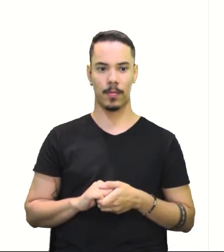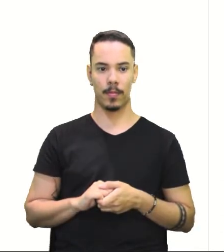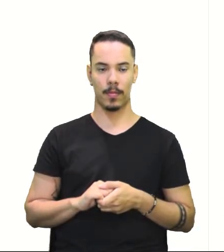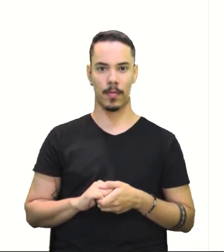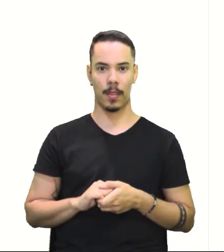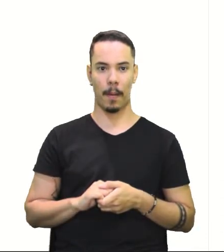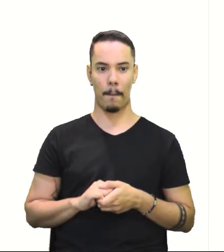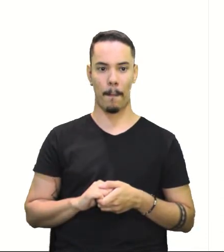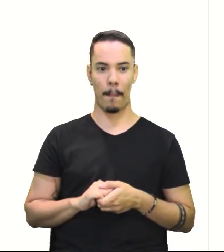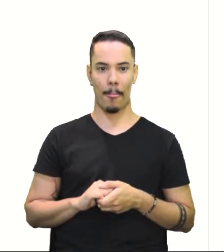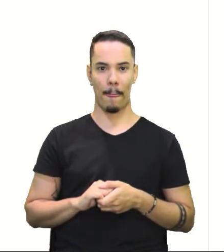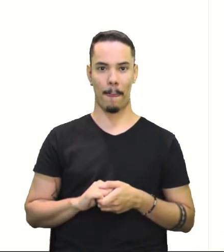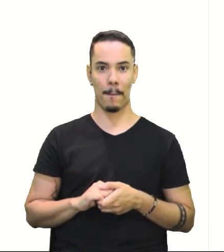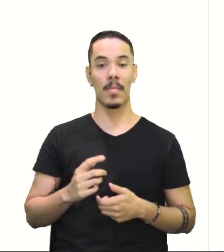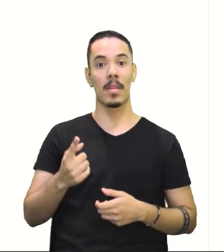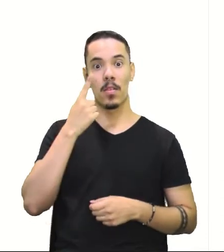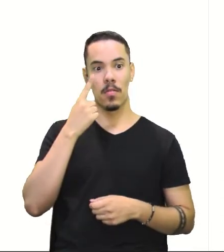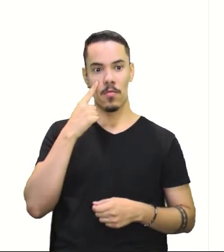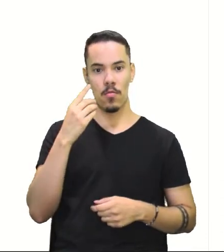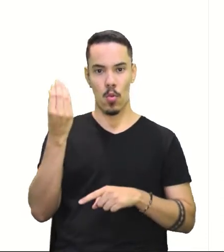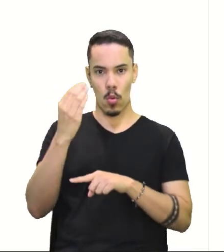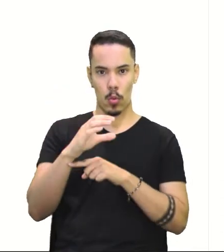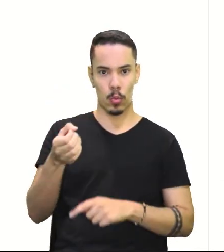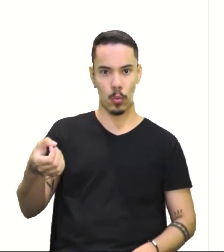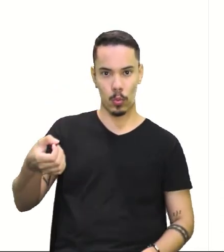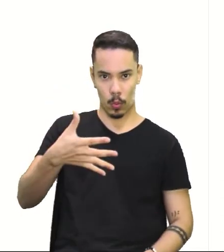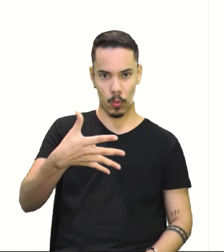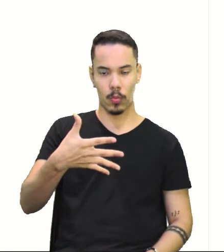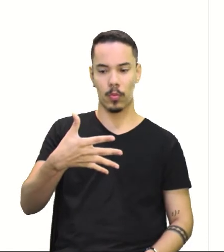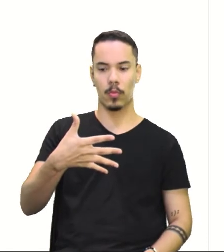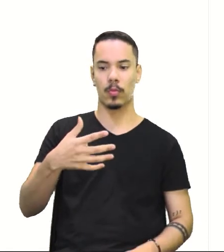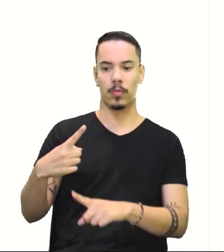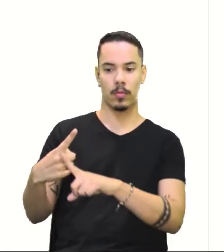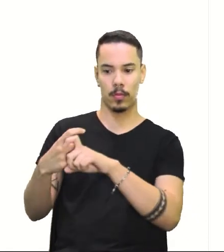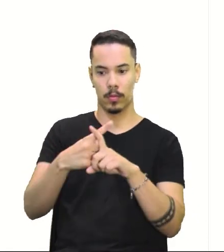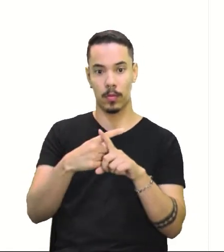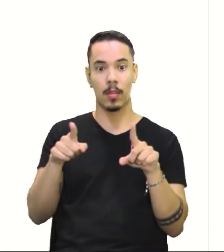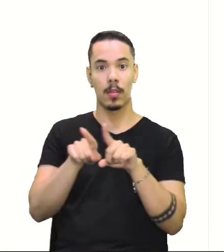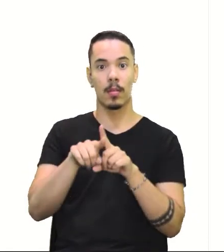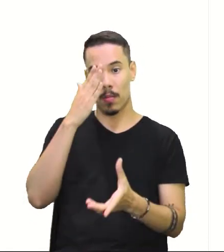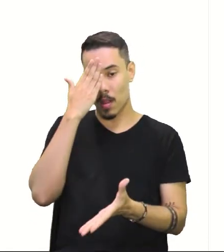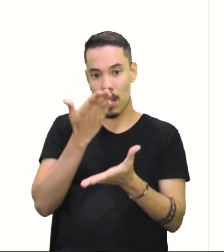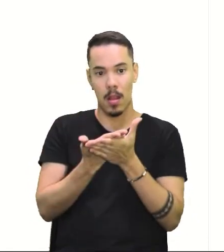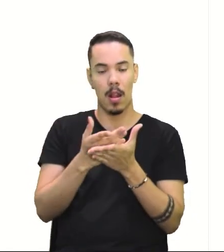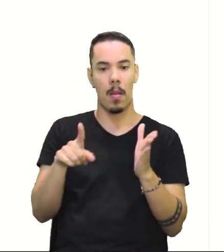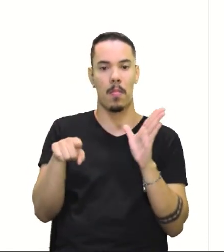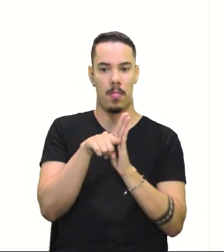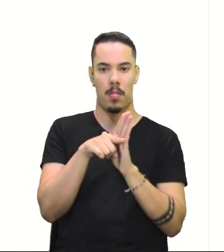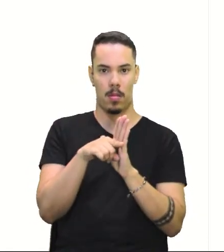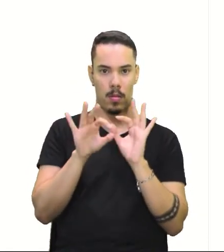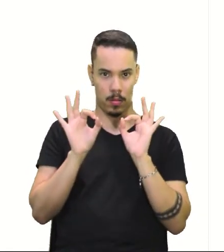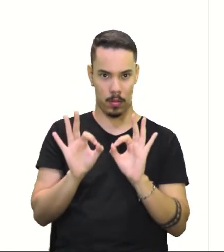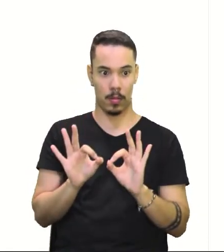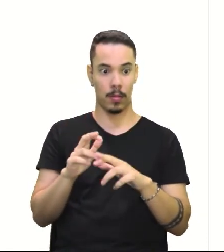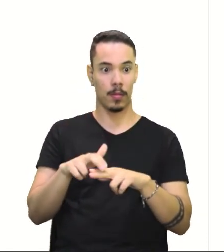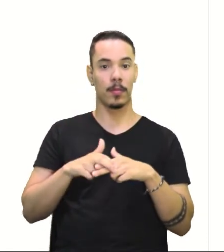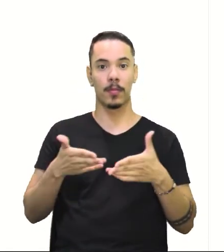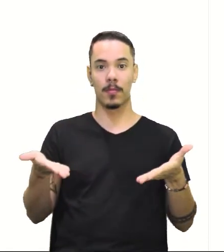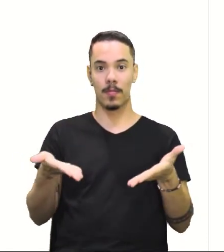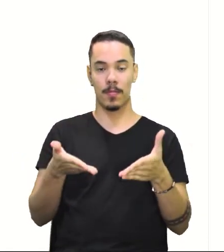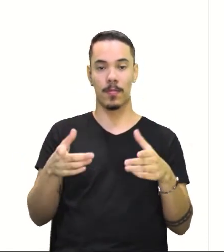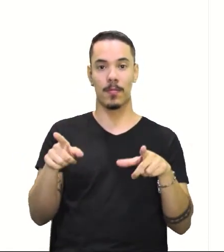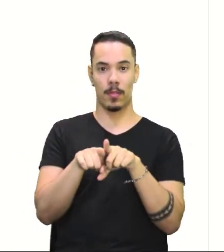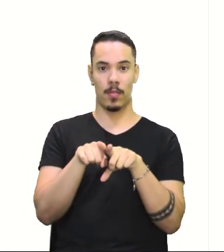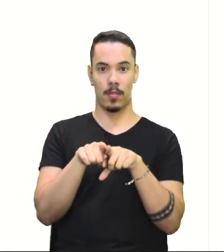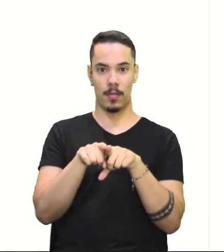Ai, ai. Vamos lá, vamos montar o nosso novo polinômio, vamos lá? Agora ele vai ser grau menos, não vai ser? Isso. Então agora ele vai ser